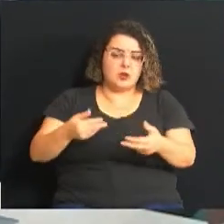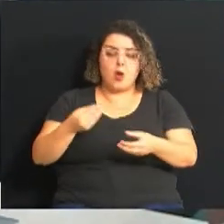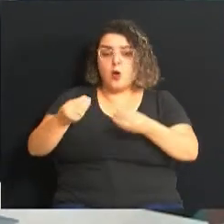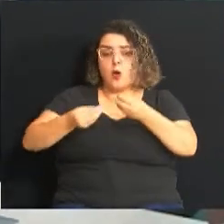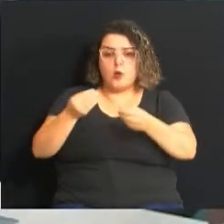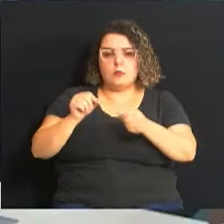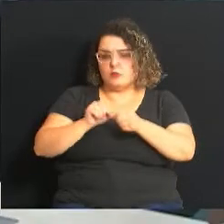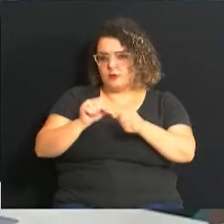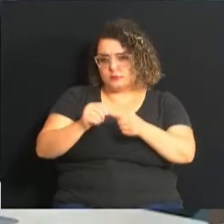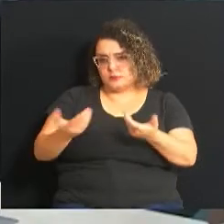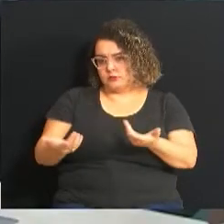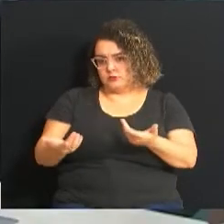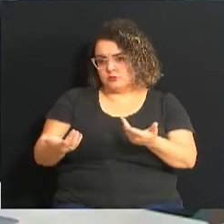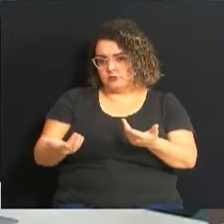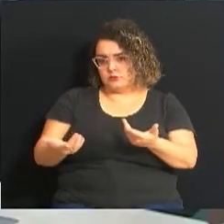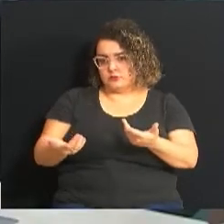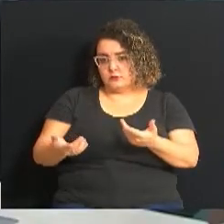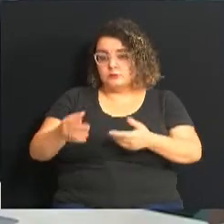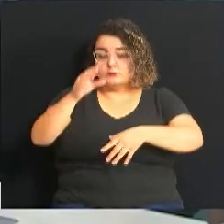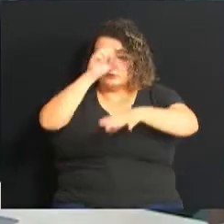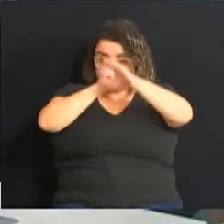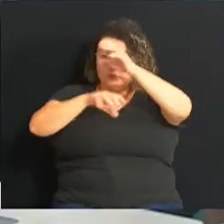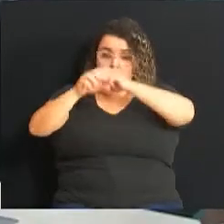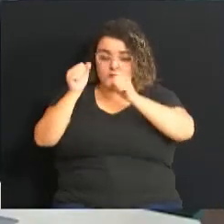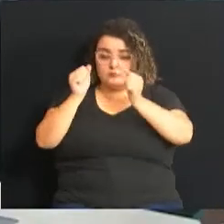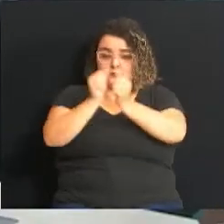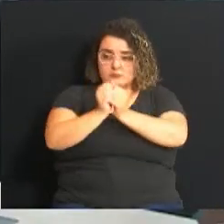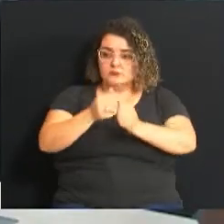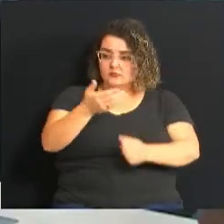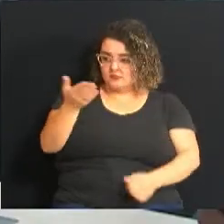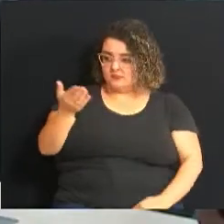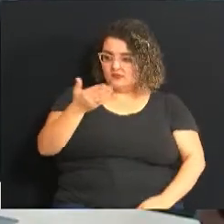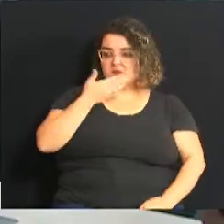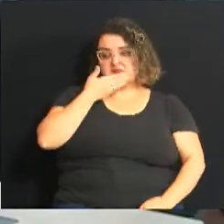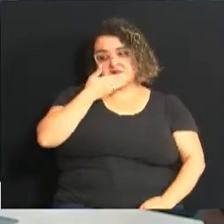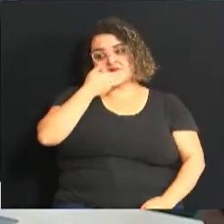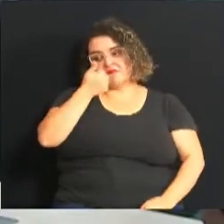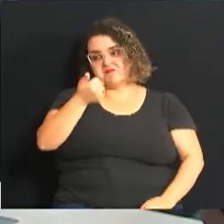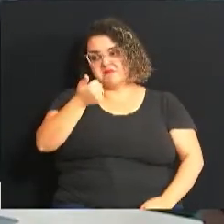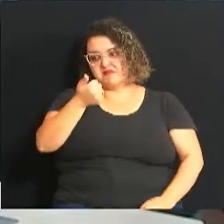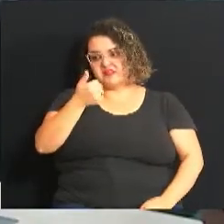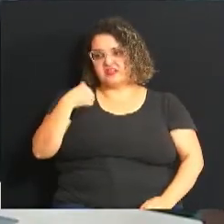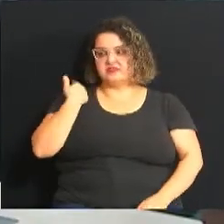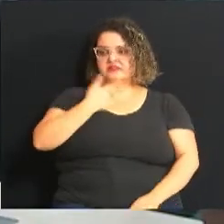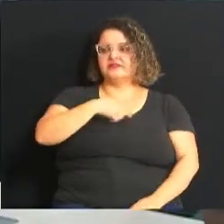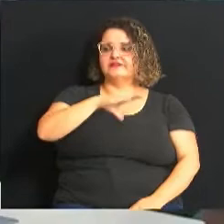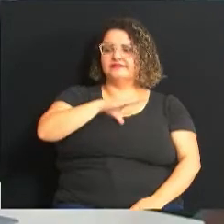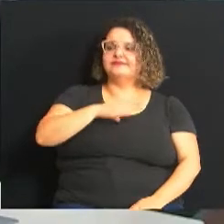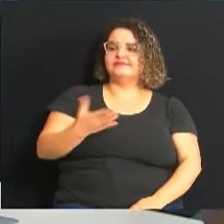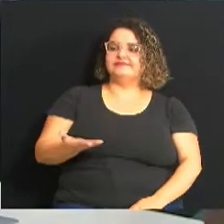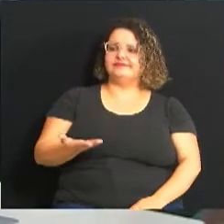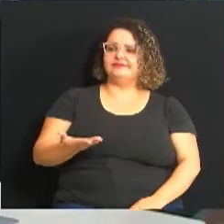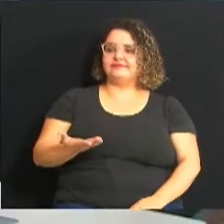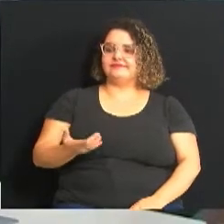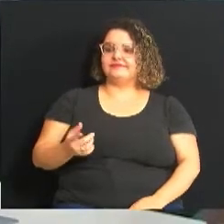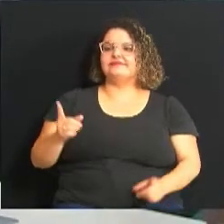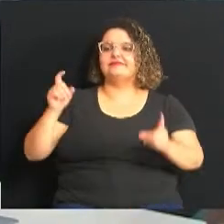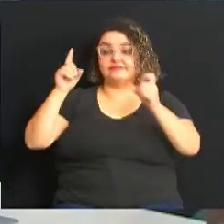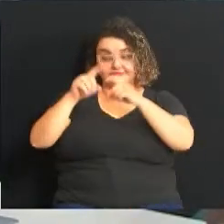esse meio de campo, aprendendo com eles e, ao mesmo tempo, melhorar a nossa cidade, né? Esse é o grande desafio da